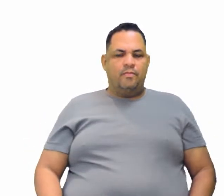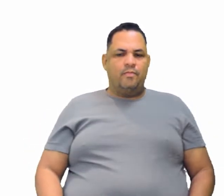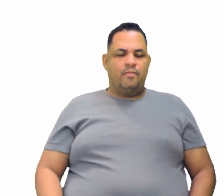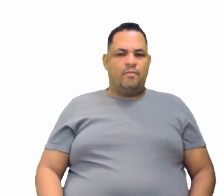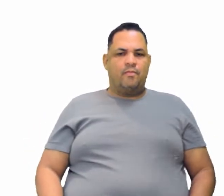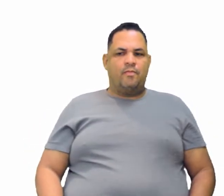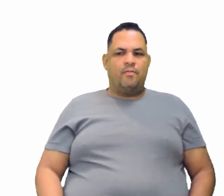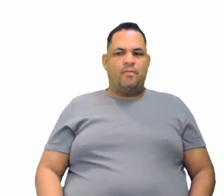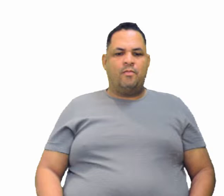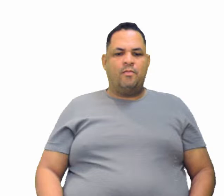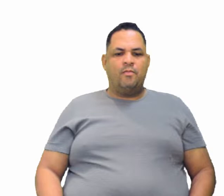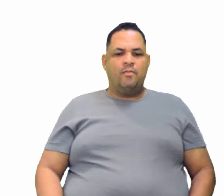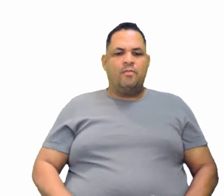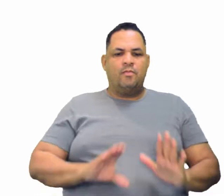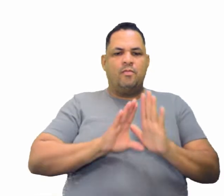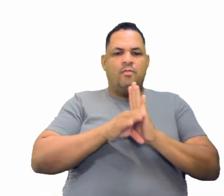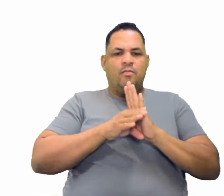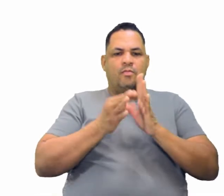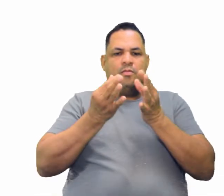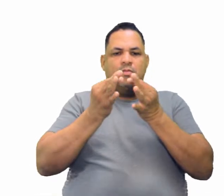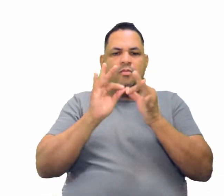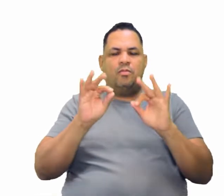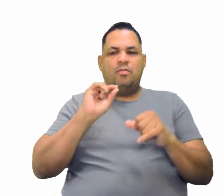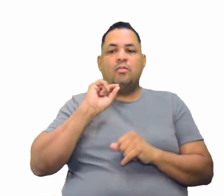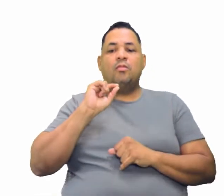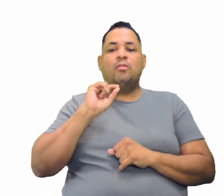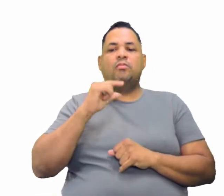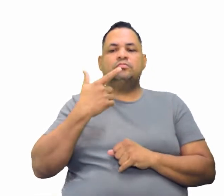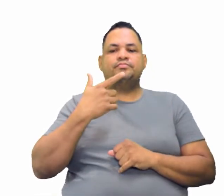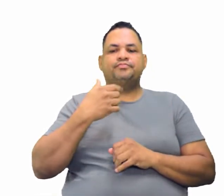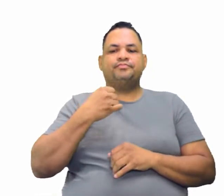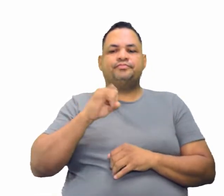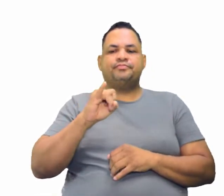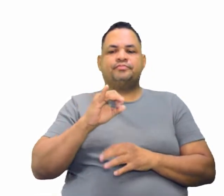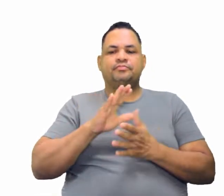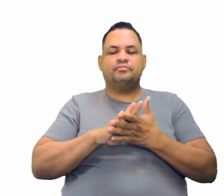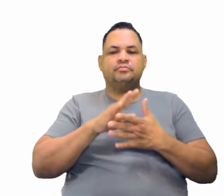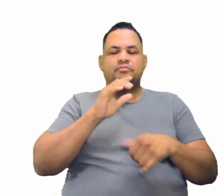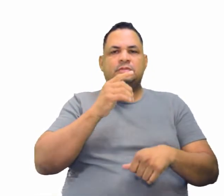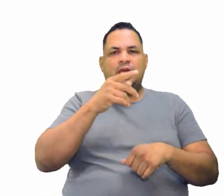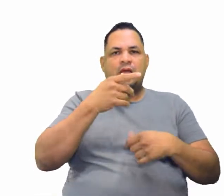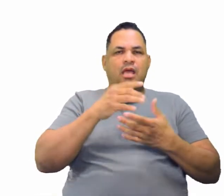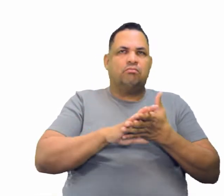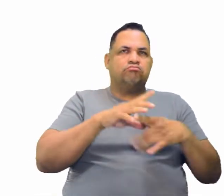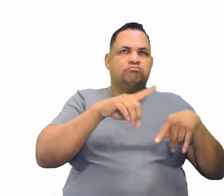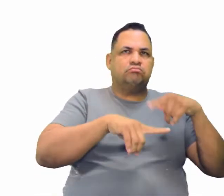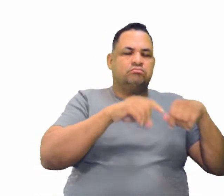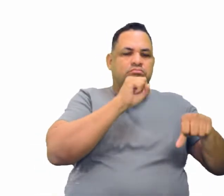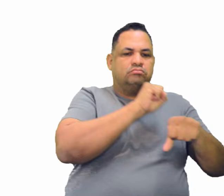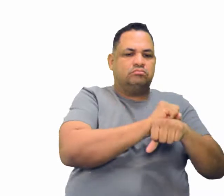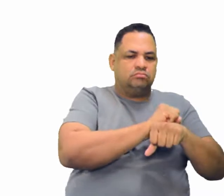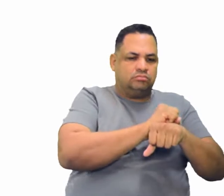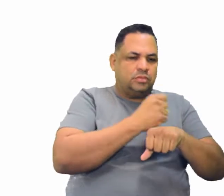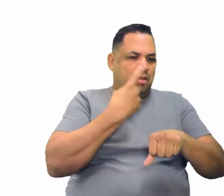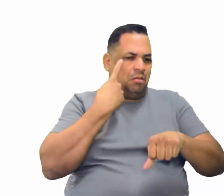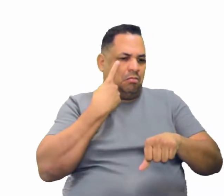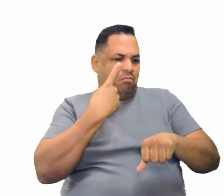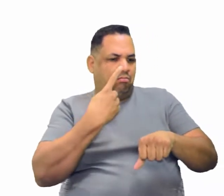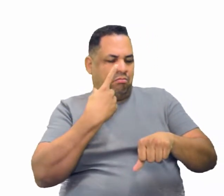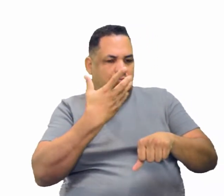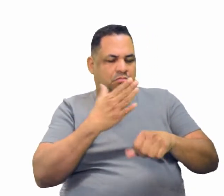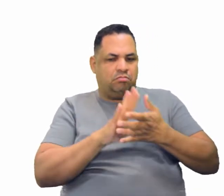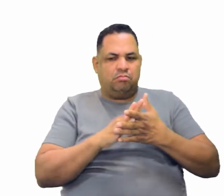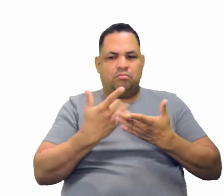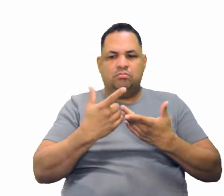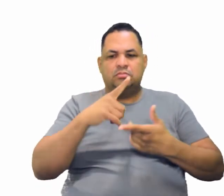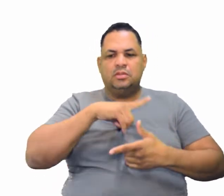movimento. Então, é o conceito simples de falar o quê? Olha, se algo está em repouso em relação ao que está sendo observado, para